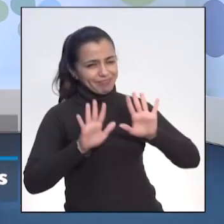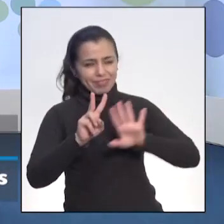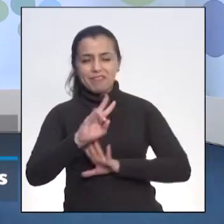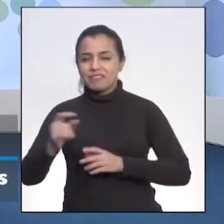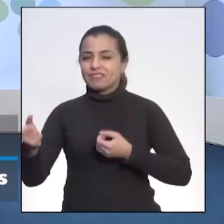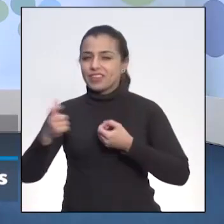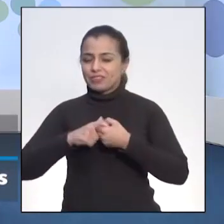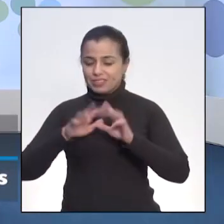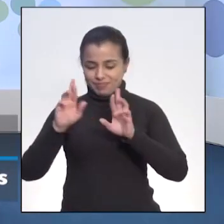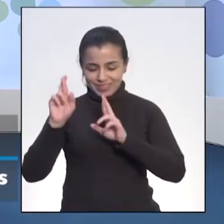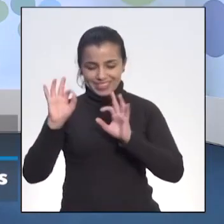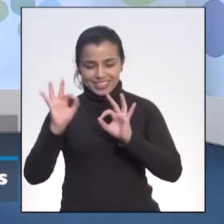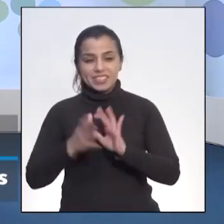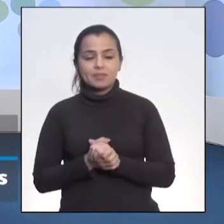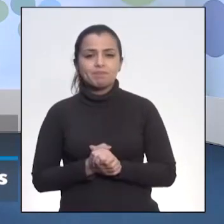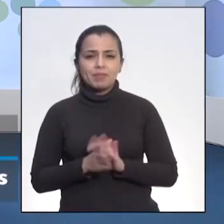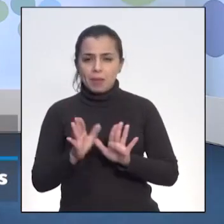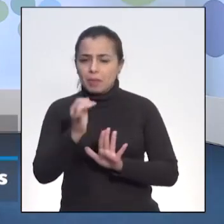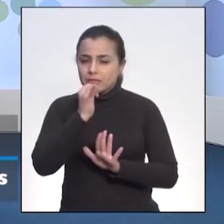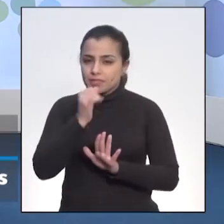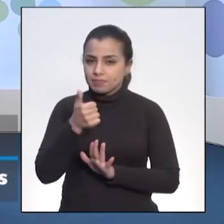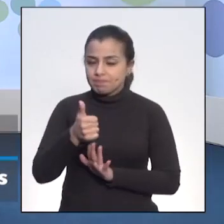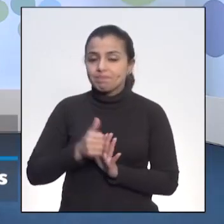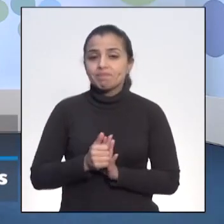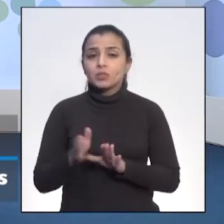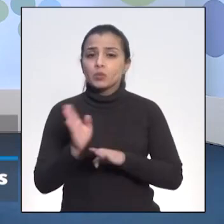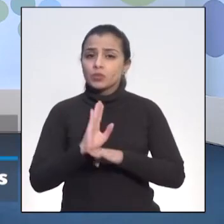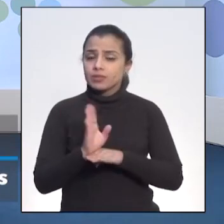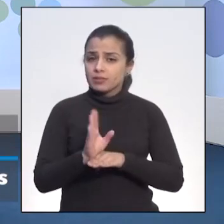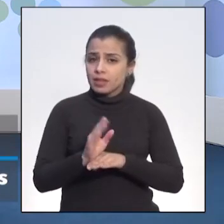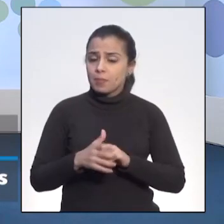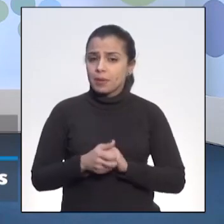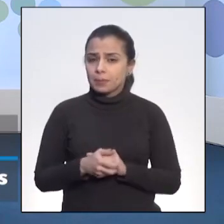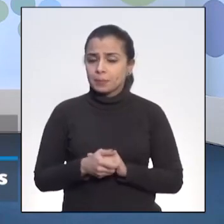sim, com certeza vai voltar. Mas o cinema. Aí você tem, né,